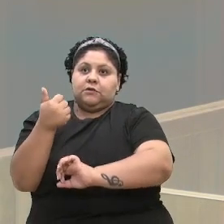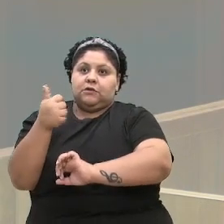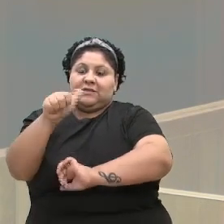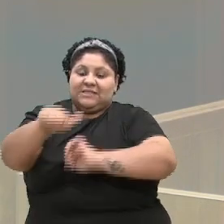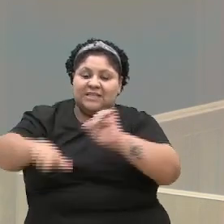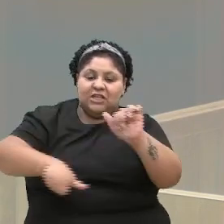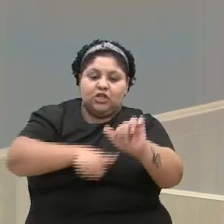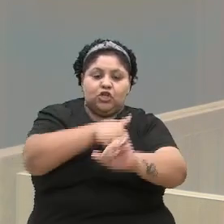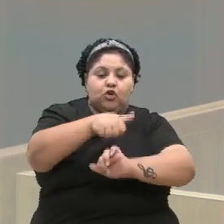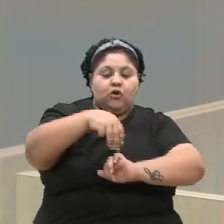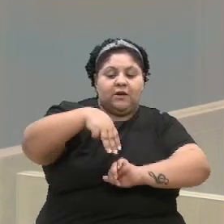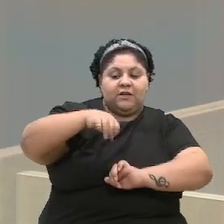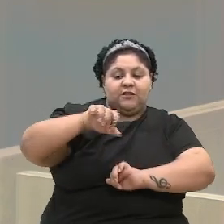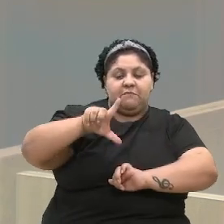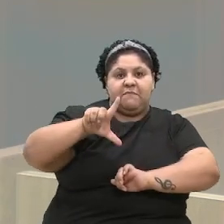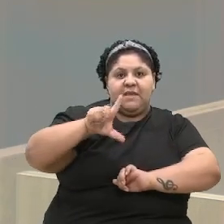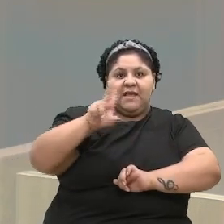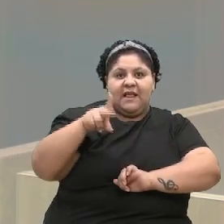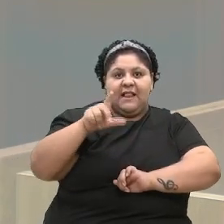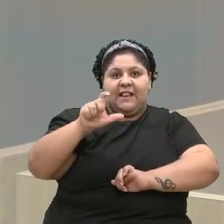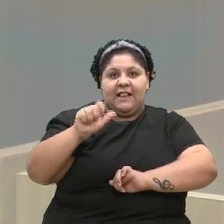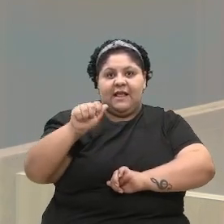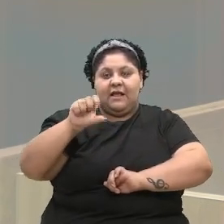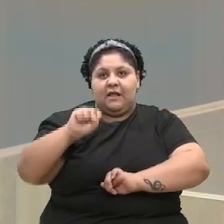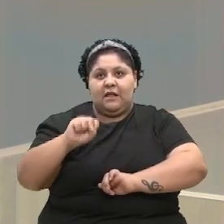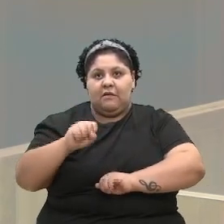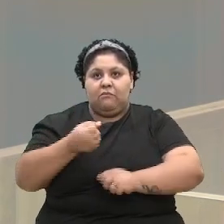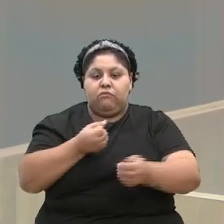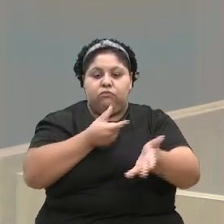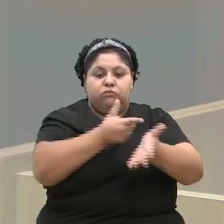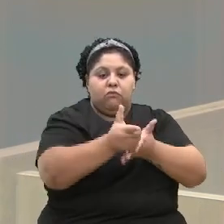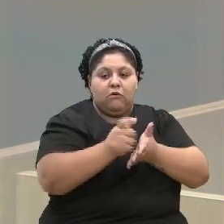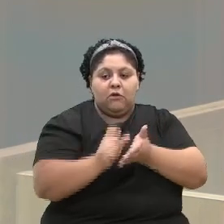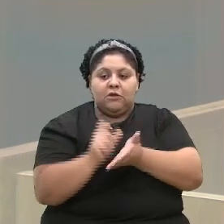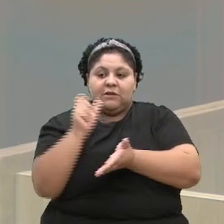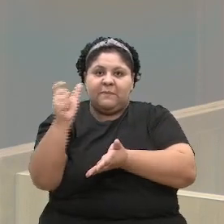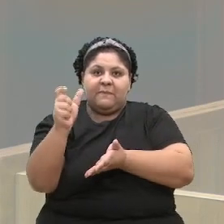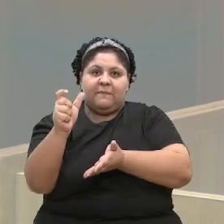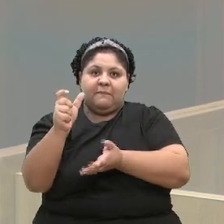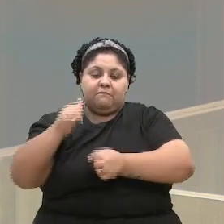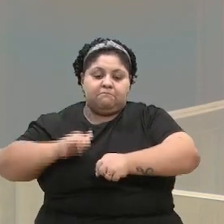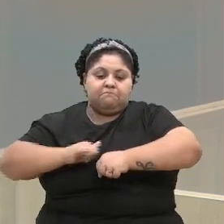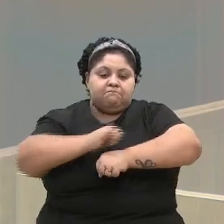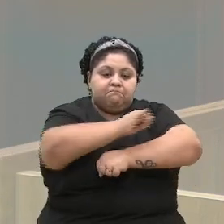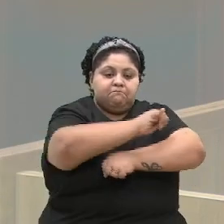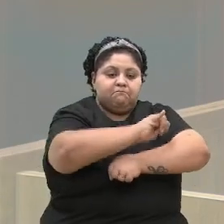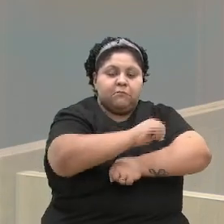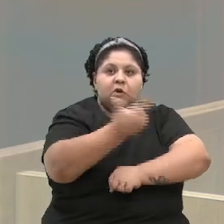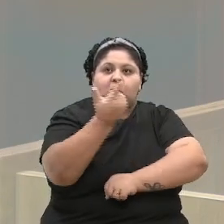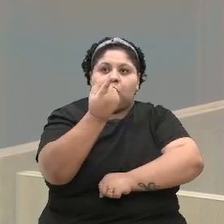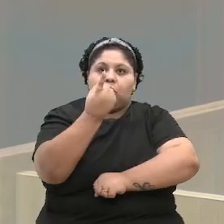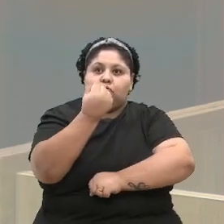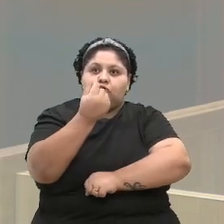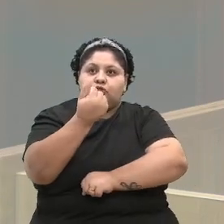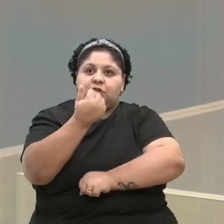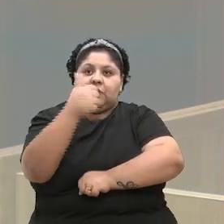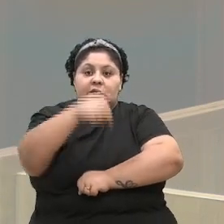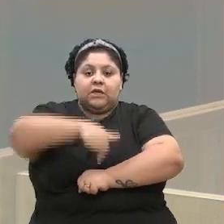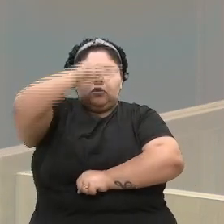milhagens obtidas em decorrência da aquisição de passagens aéreas com recursos públicos